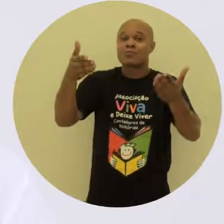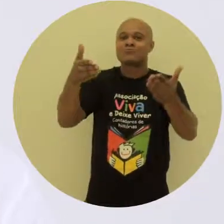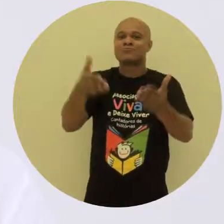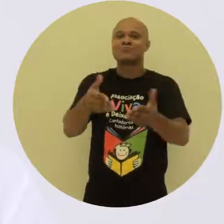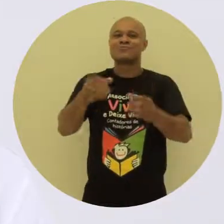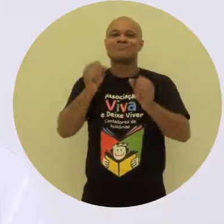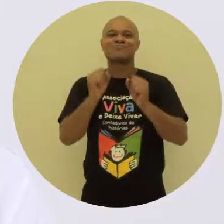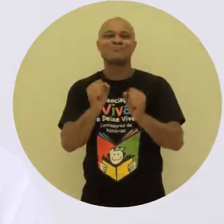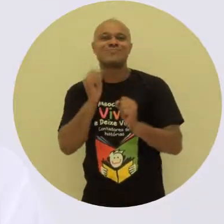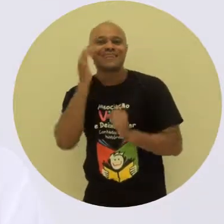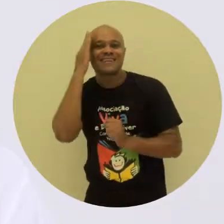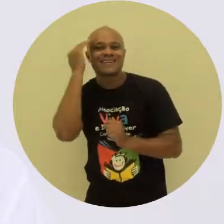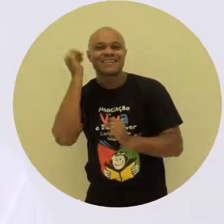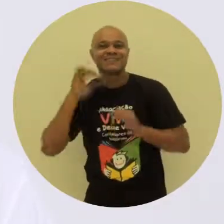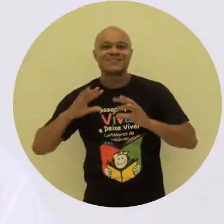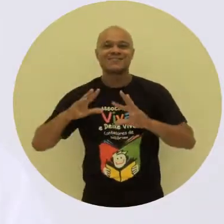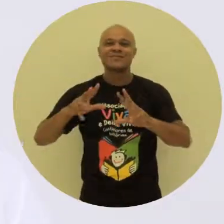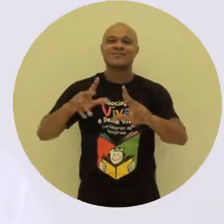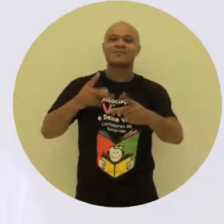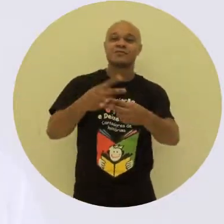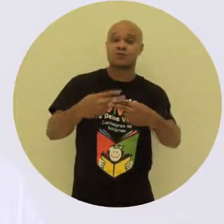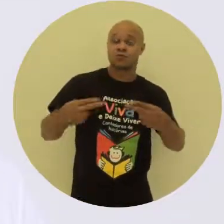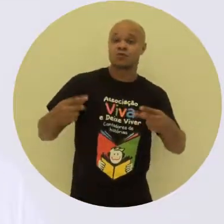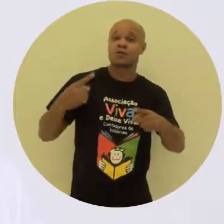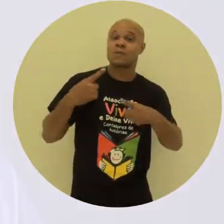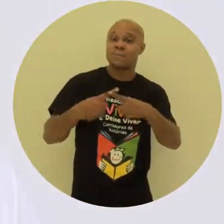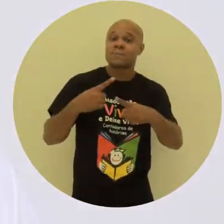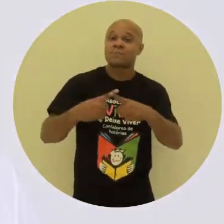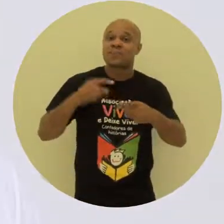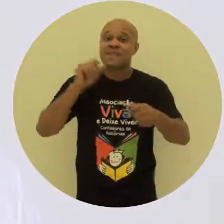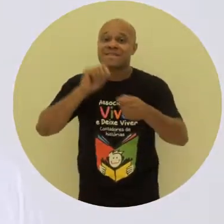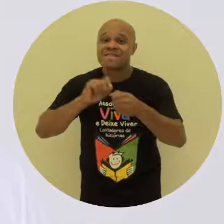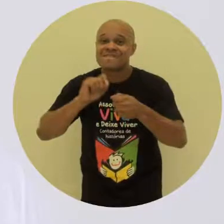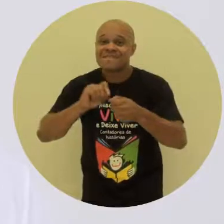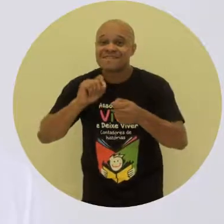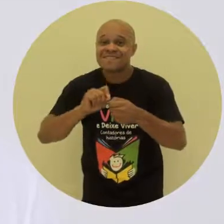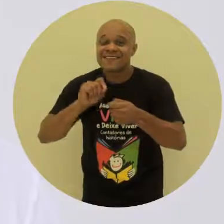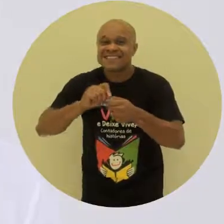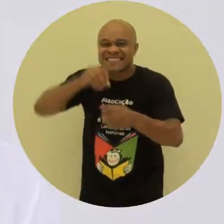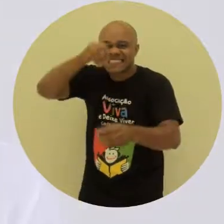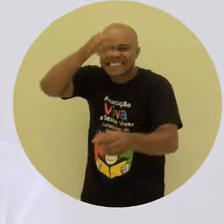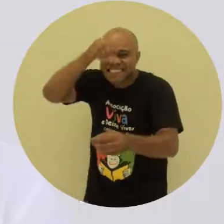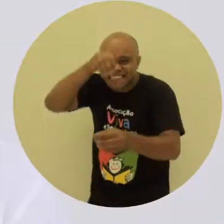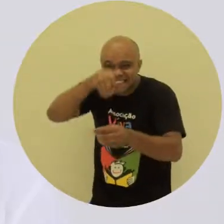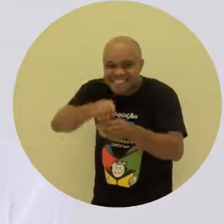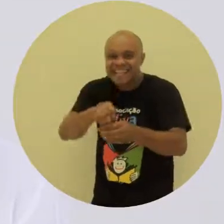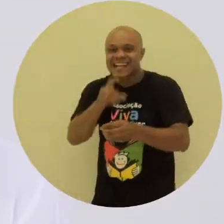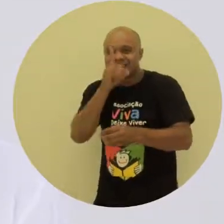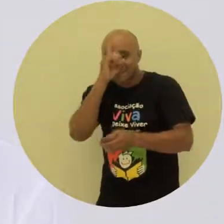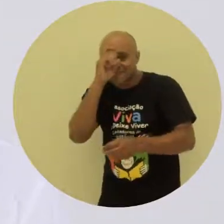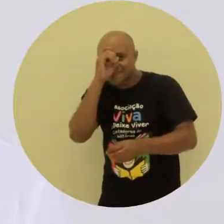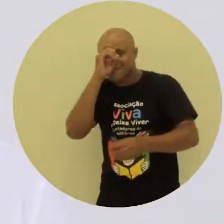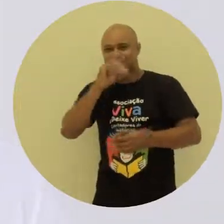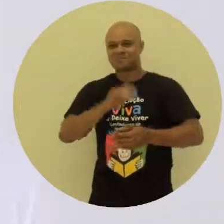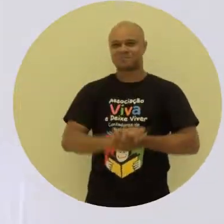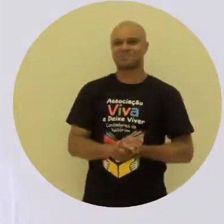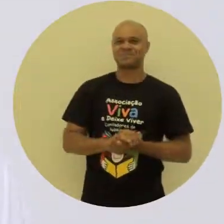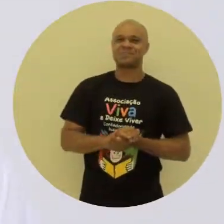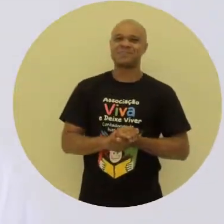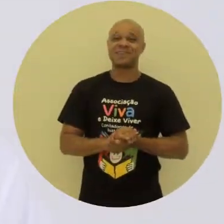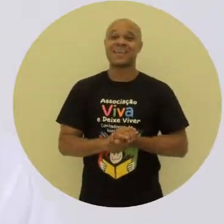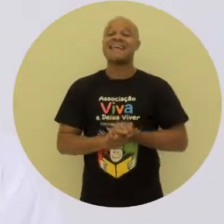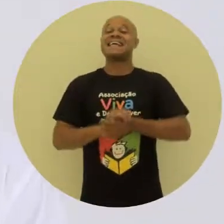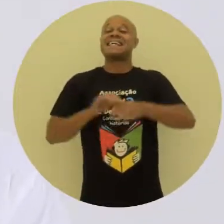temos consciência da produção cultural que nós estamos realizando dentro do âmbito